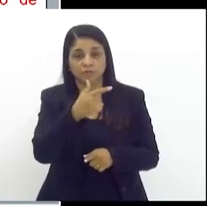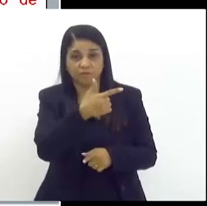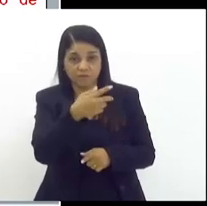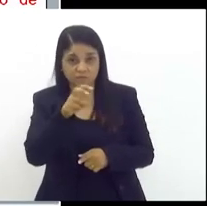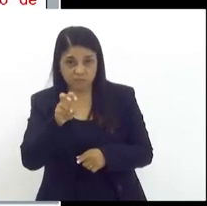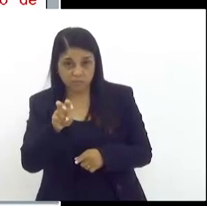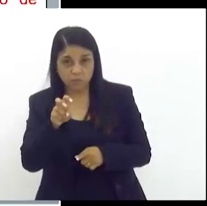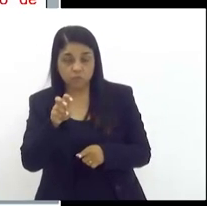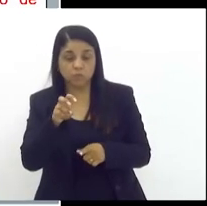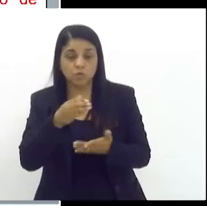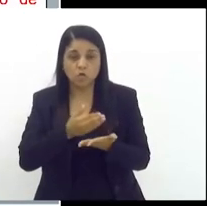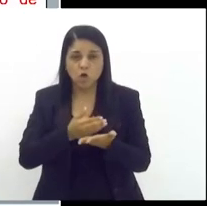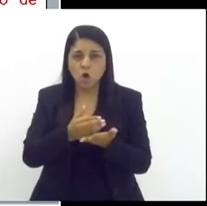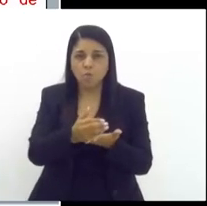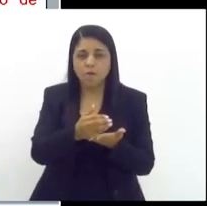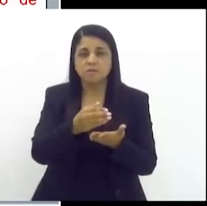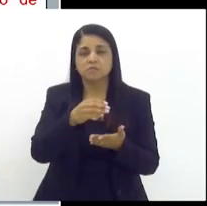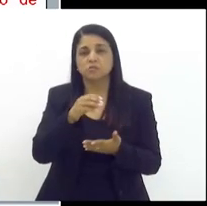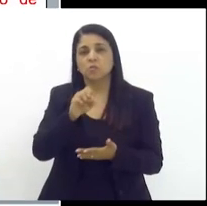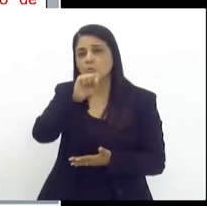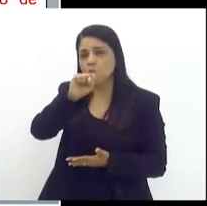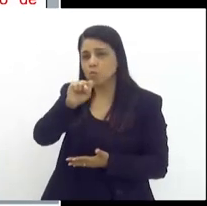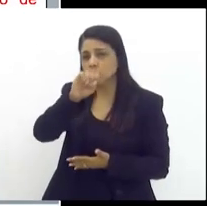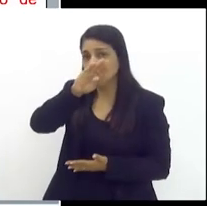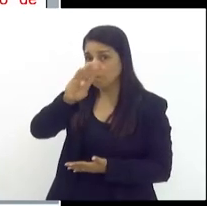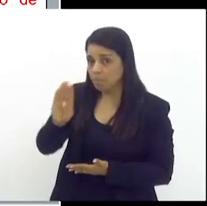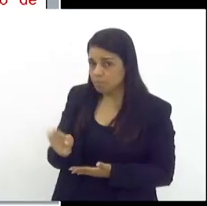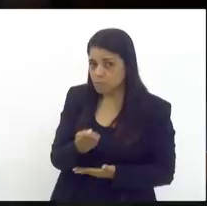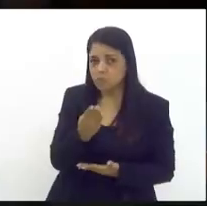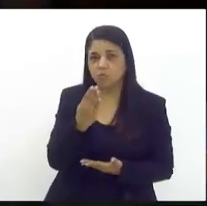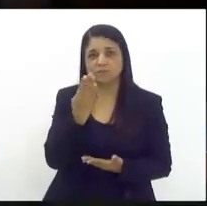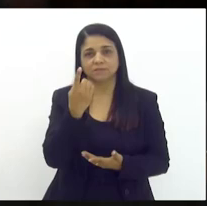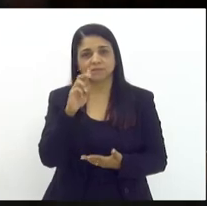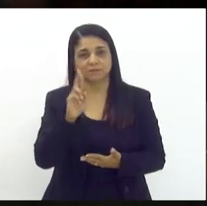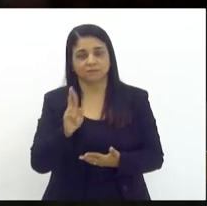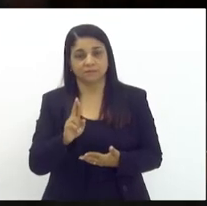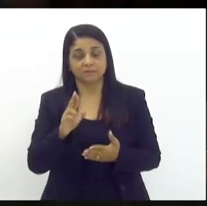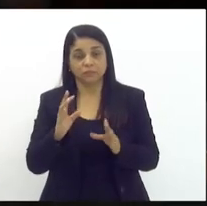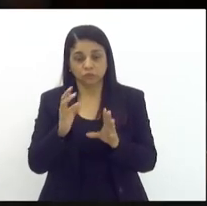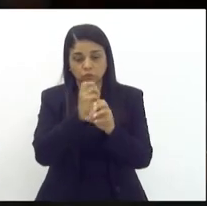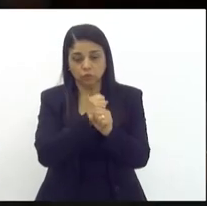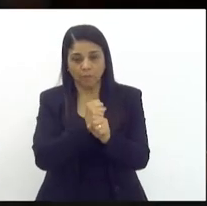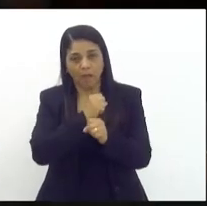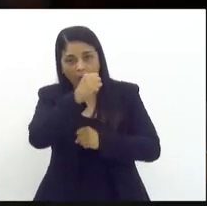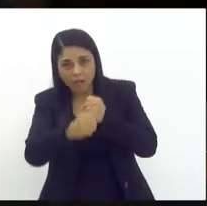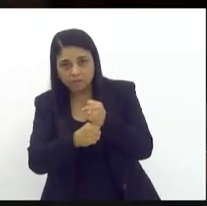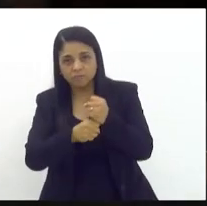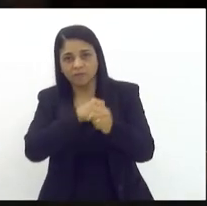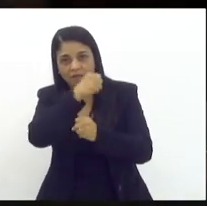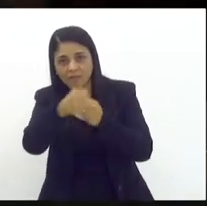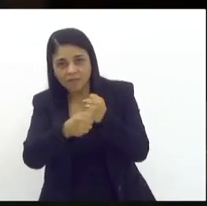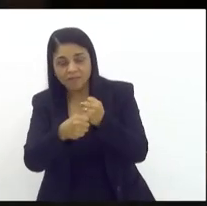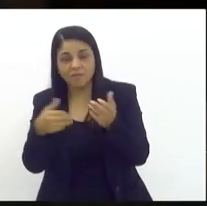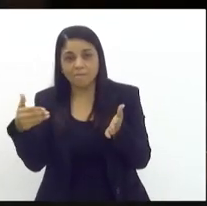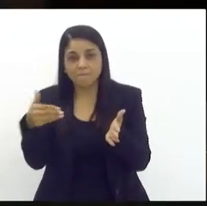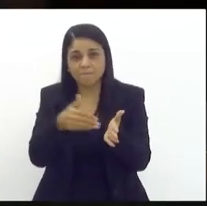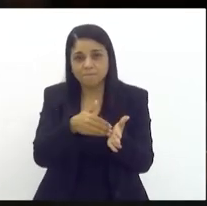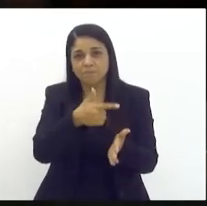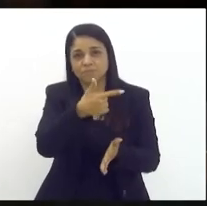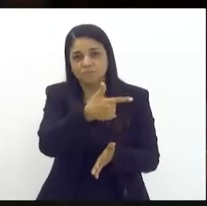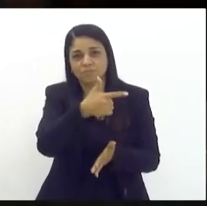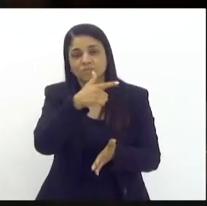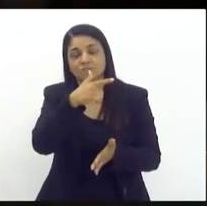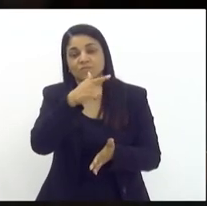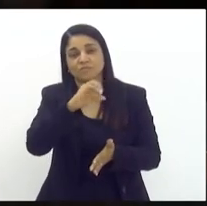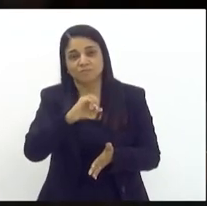inicia com uma compensação em 25 de 8 bilhões e se a gente somar a anos quando acaba além de dormir 32 tem a